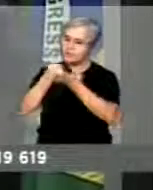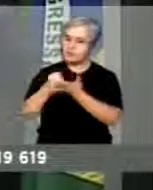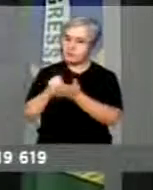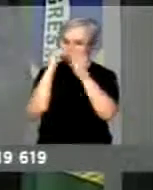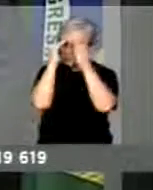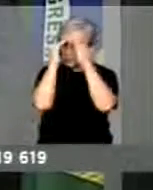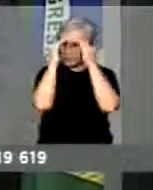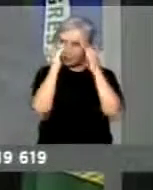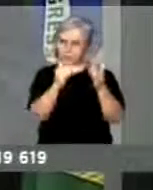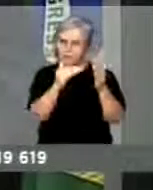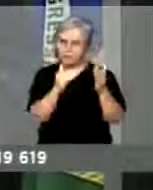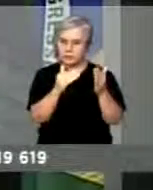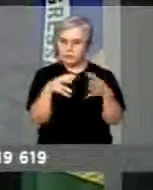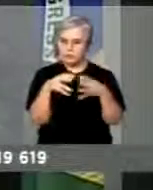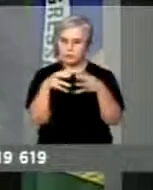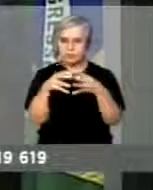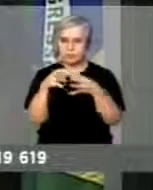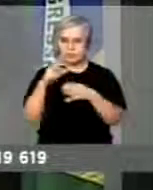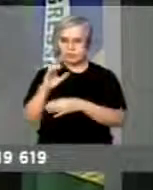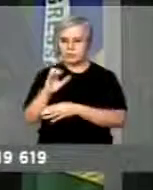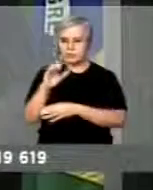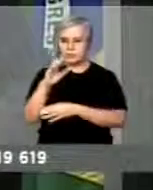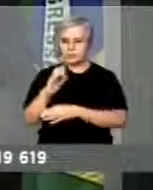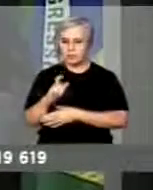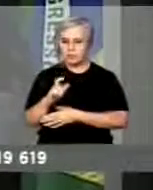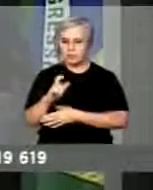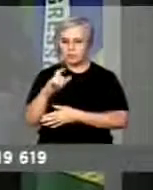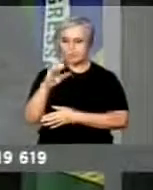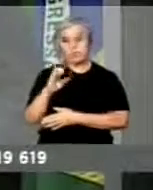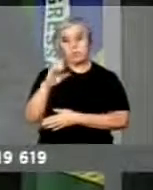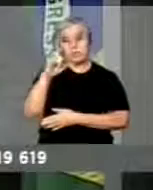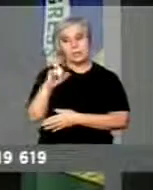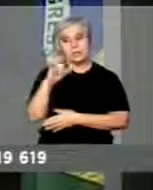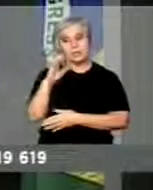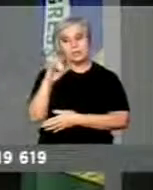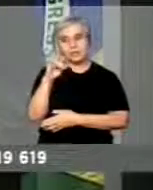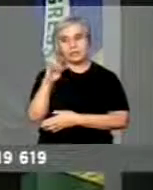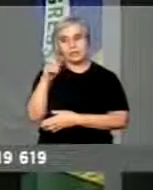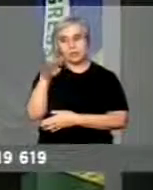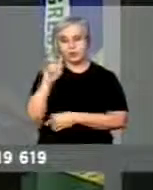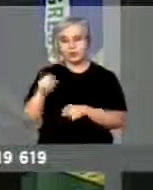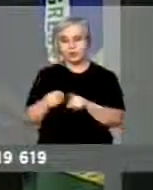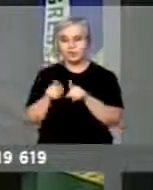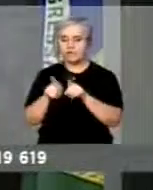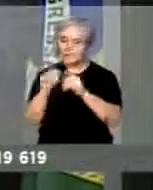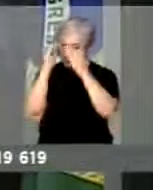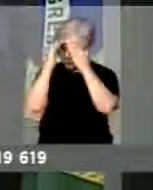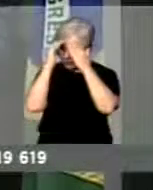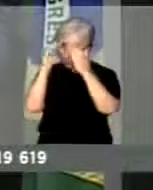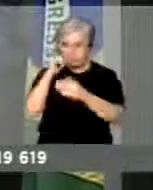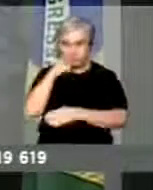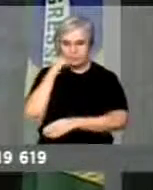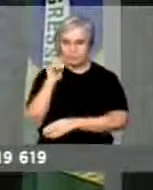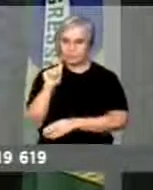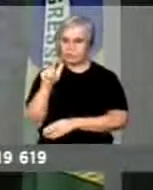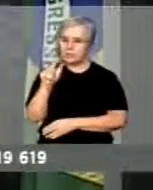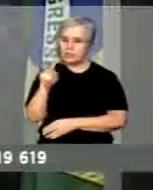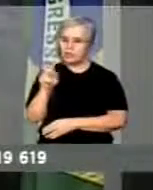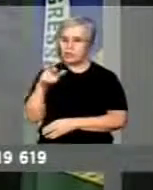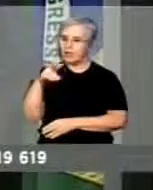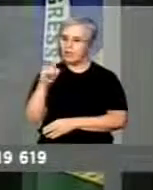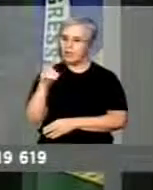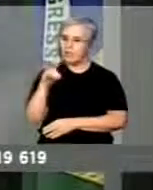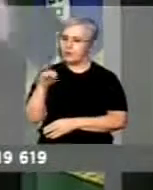respeitando a posição da executiva, respeitando a posição do senador Álvaro Dias, mas é importante que fique